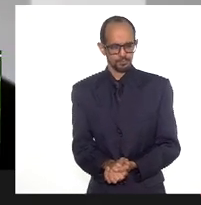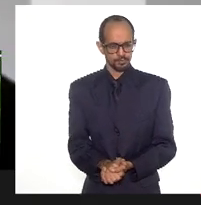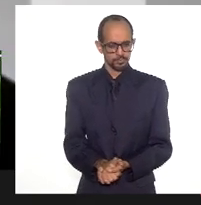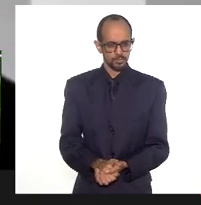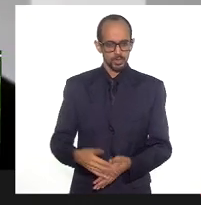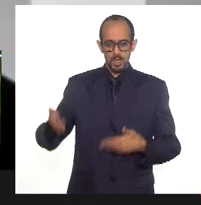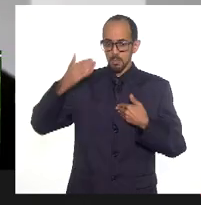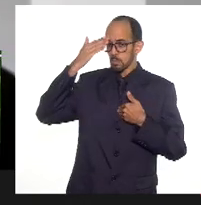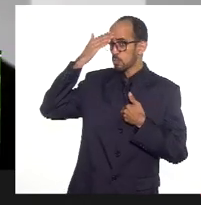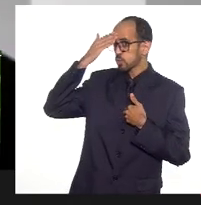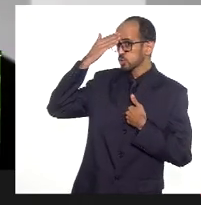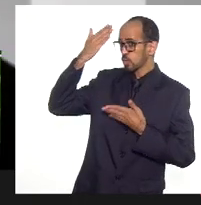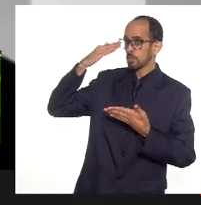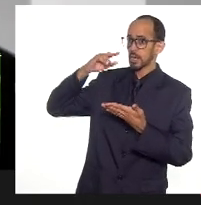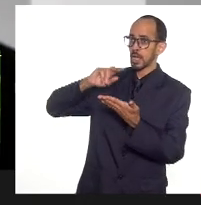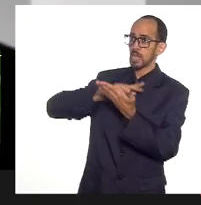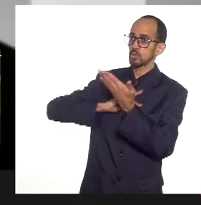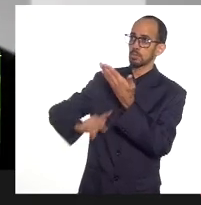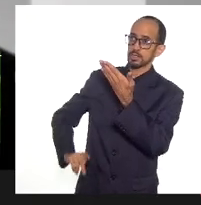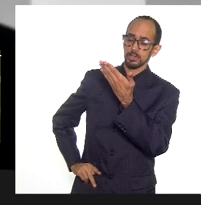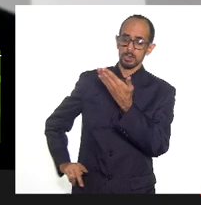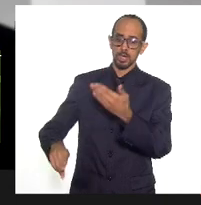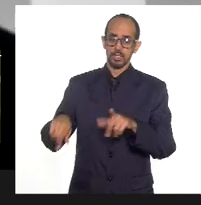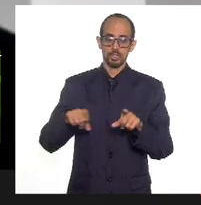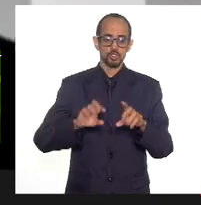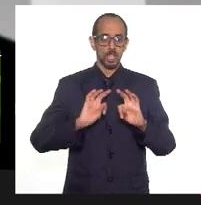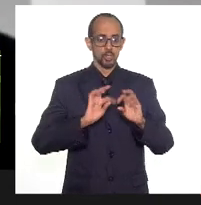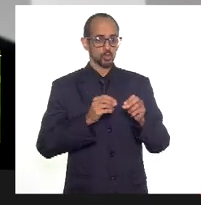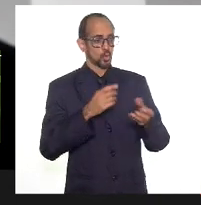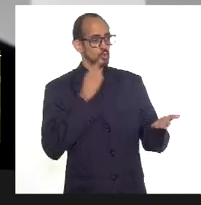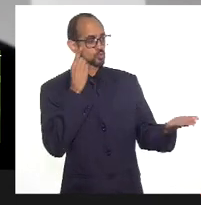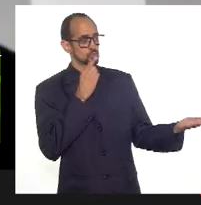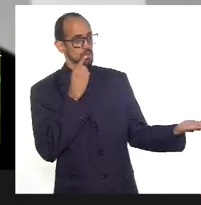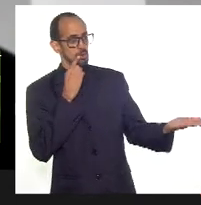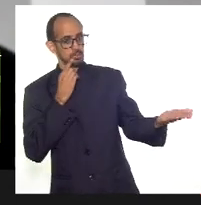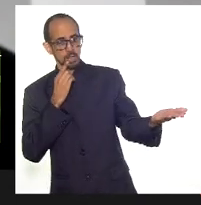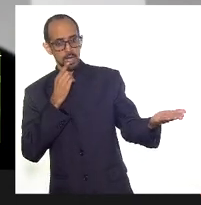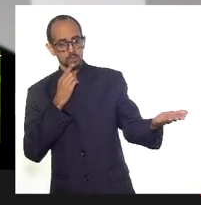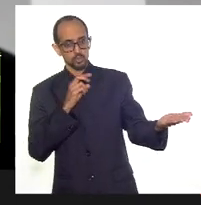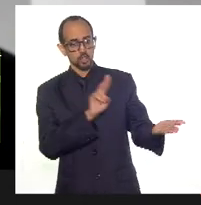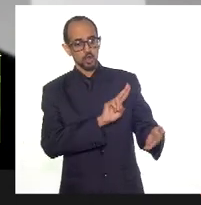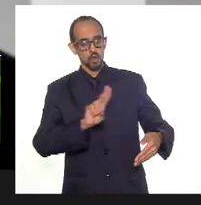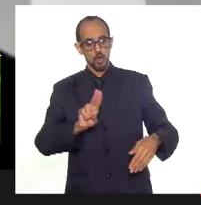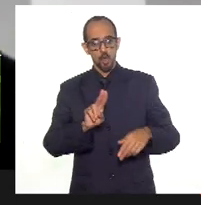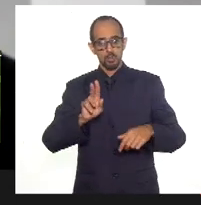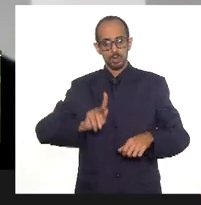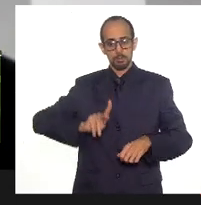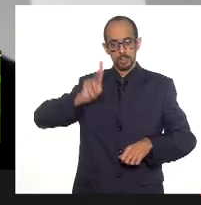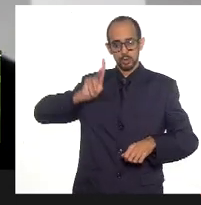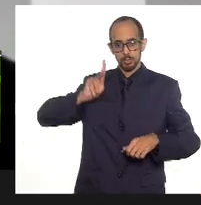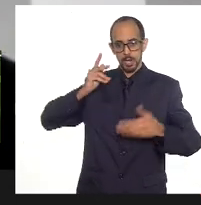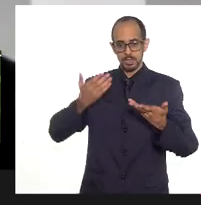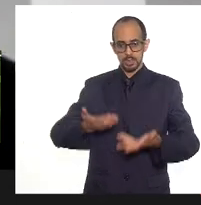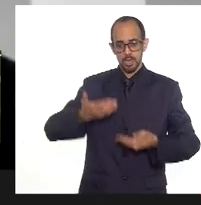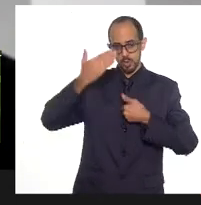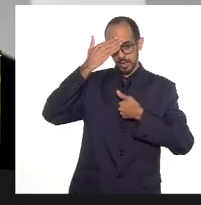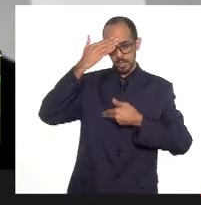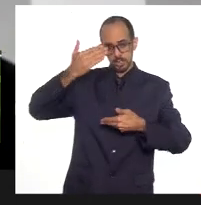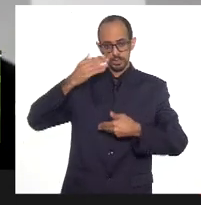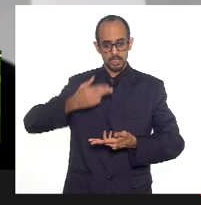obrigado, presidente. Obrigado, deputados. Queria, em nome da Petrobras, primeiro agradecer a paciência dos